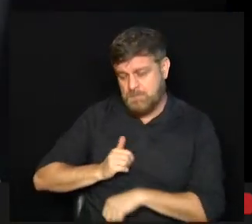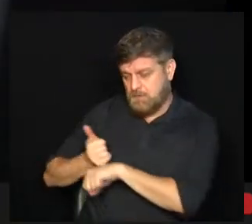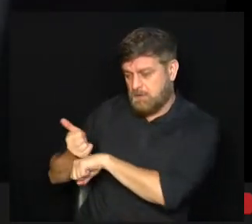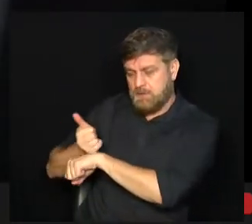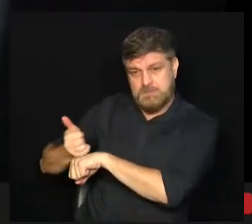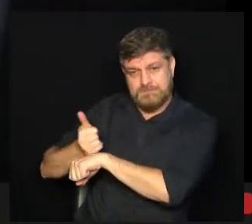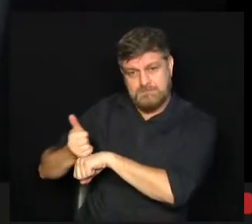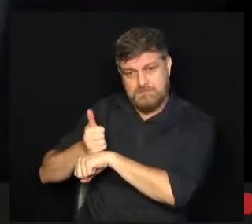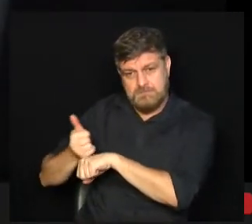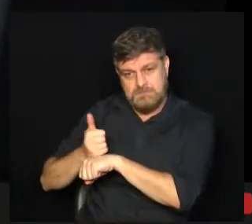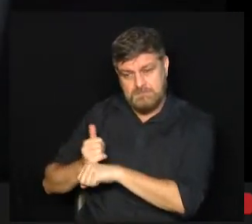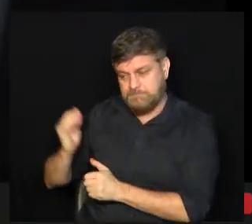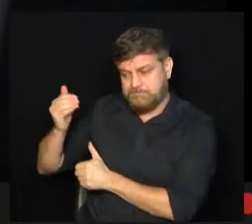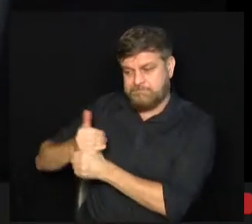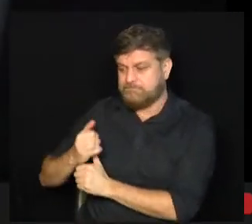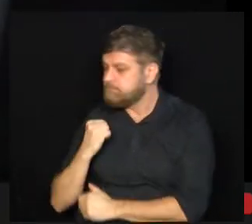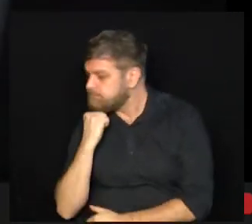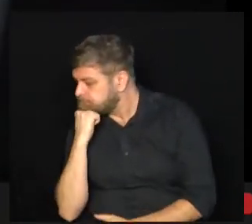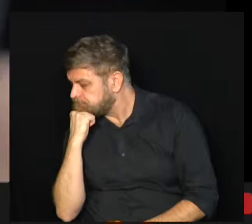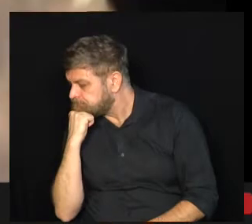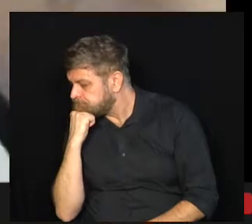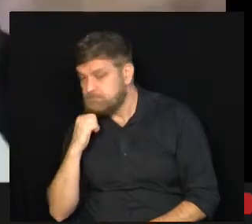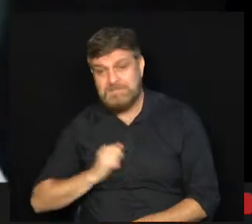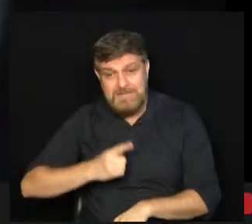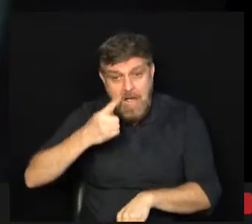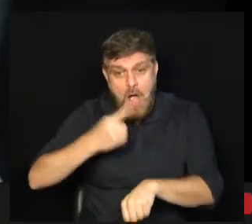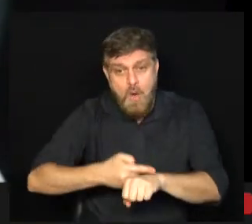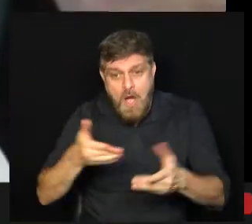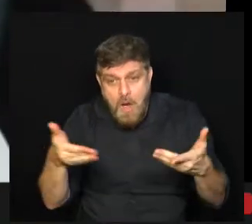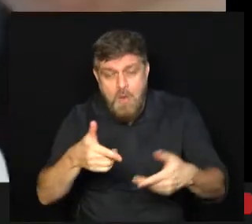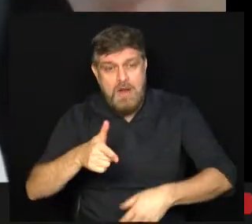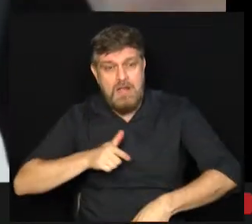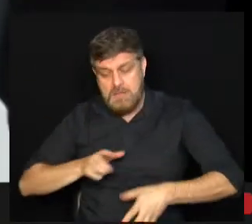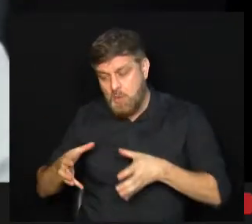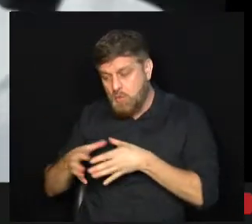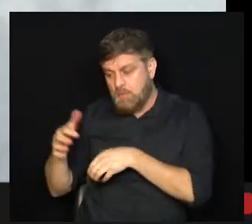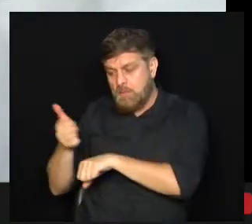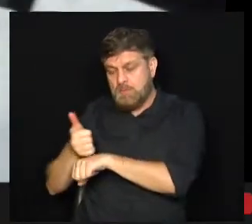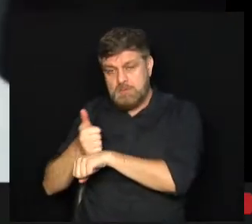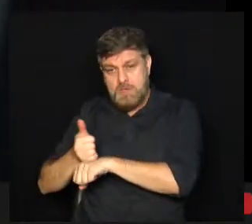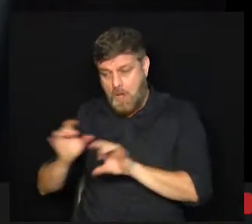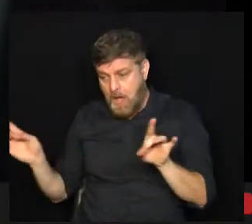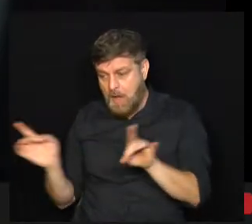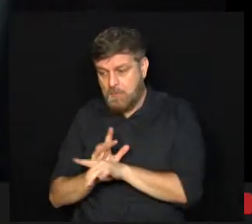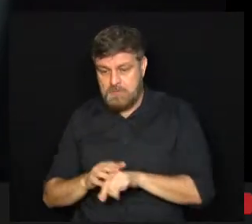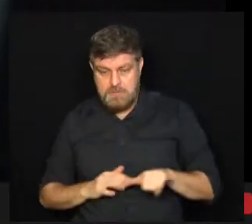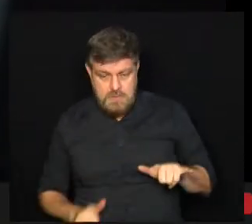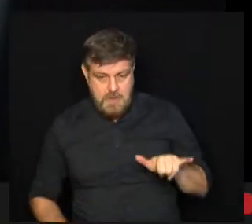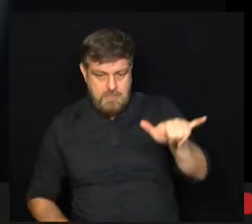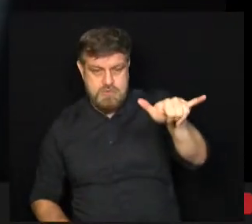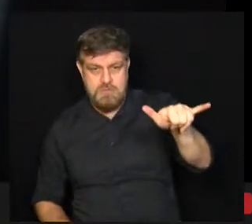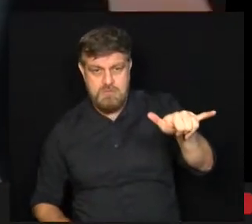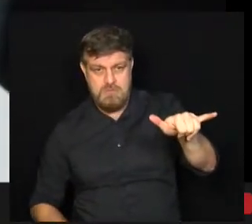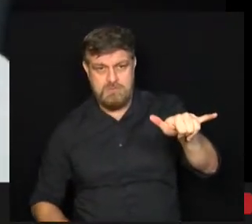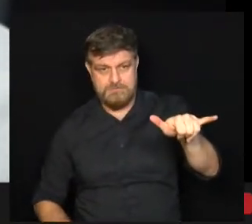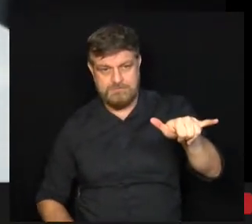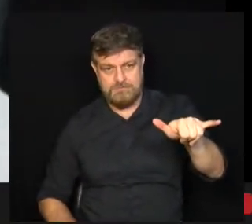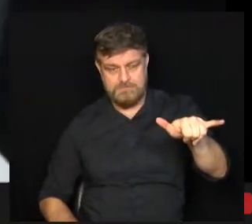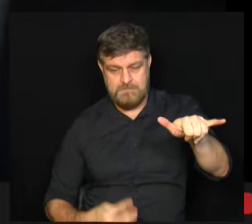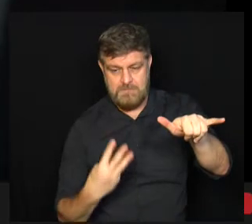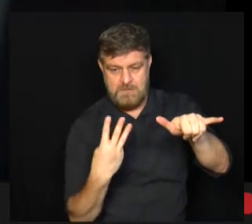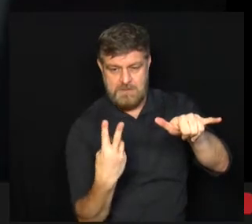tripulações de reserva. Então, no presente momento, tem lá uma equipe pronta para assumir um Airbus 320, um